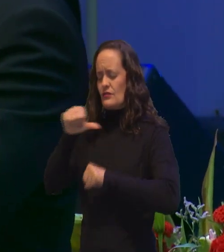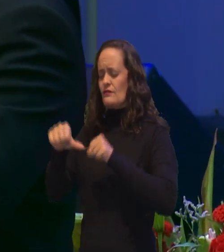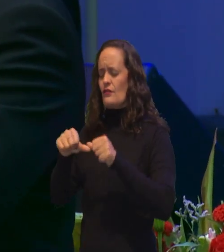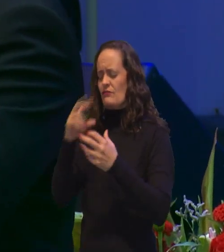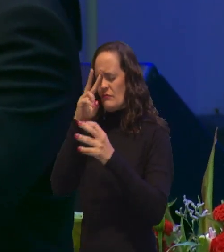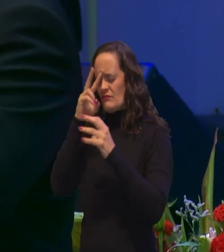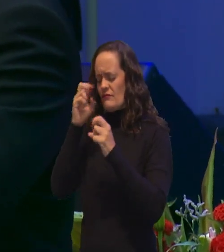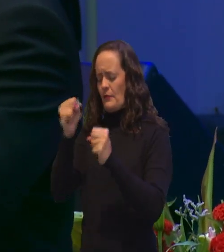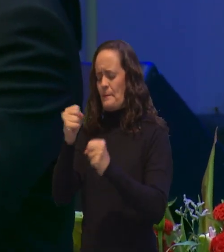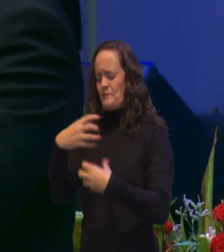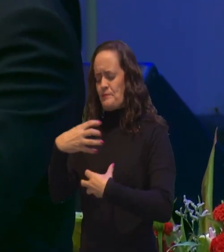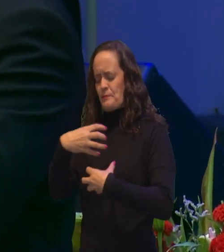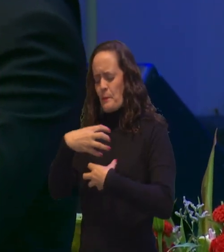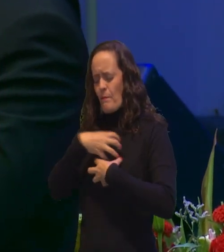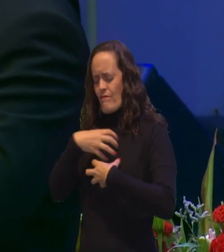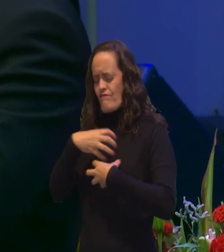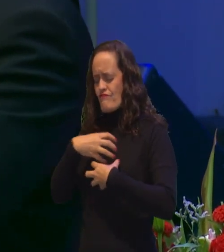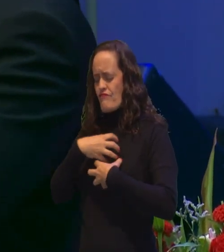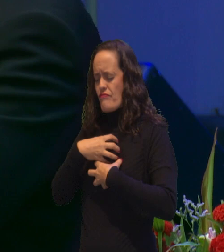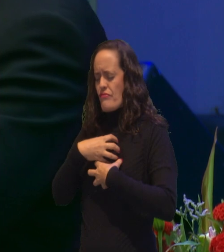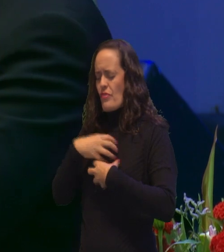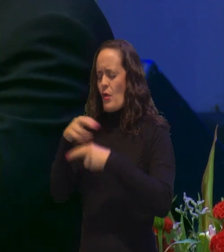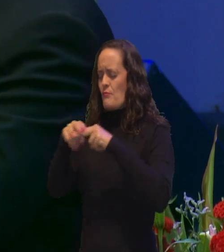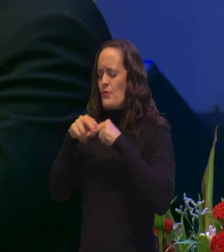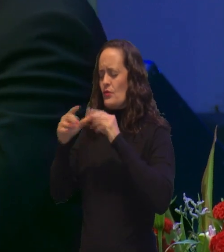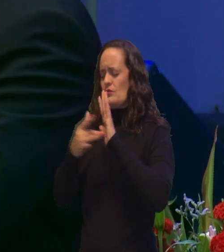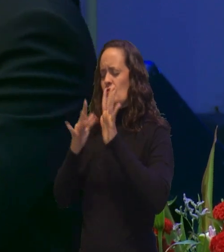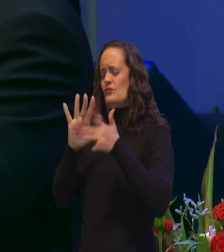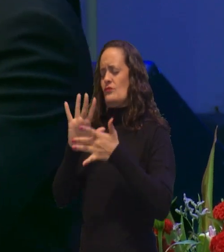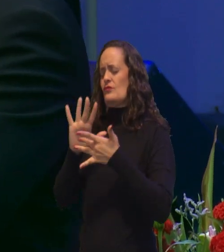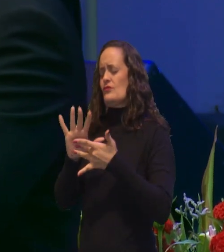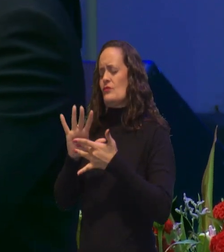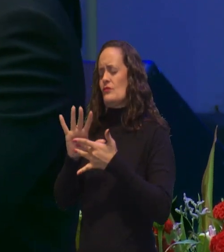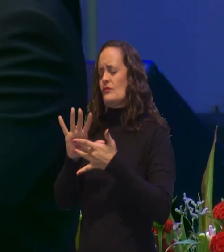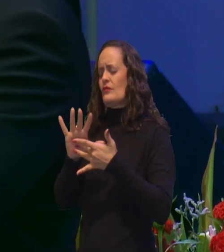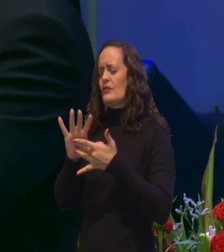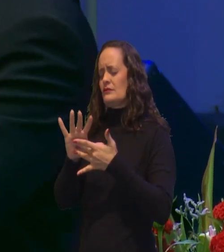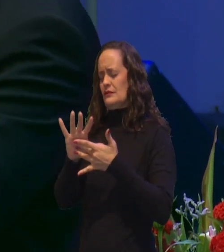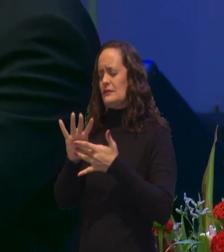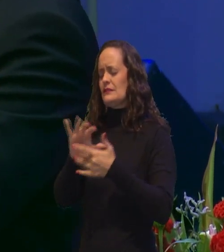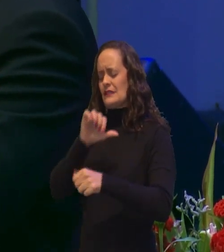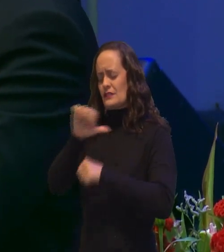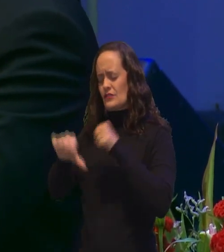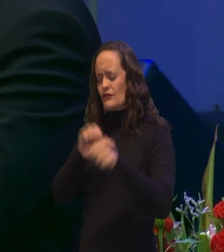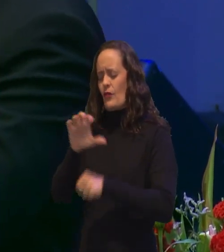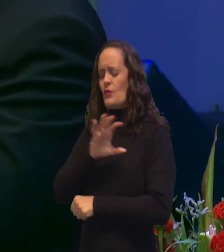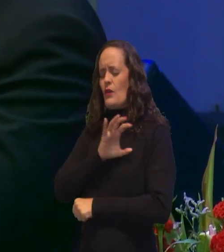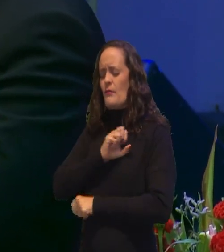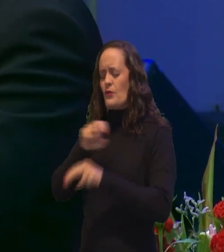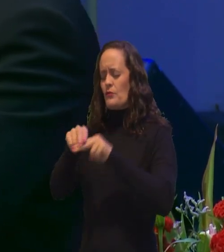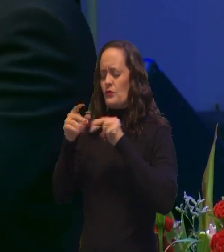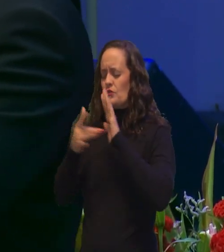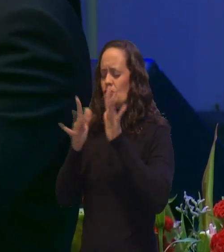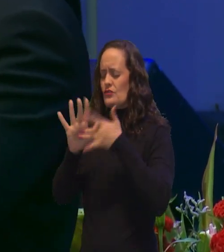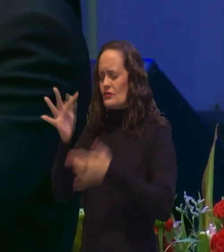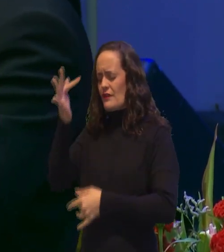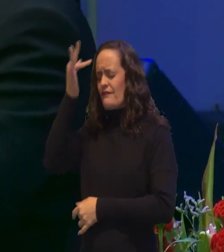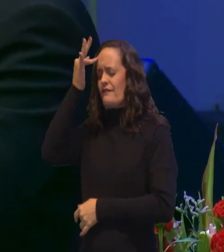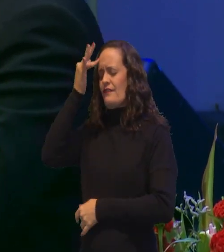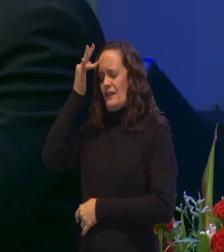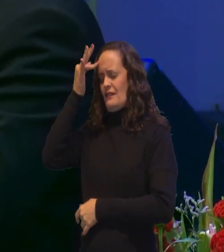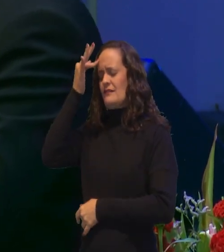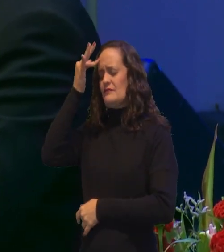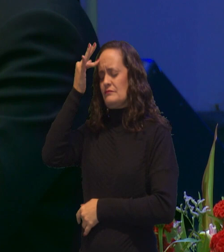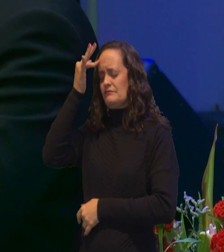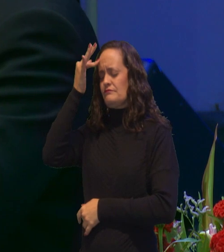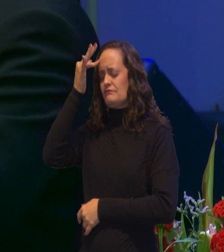restaura o sentimento por Ti, Pai, restaura o amor por Ti, restaura a fé, restaura